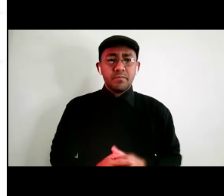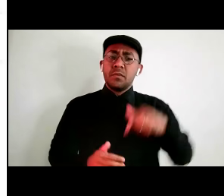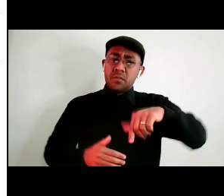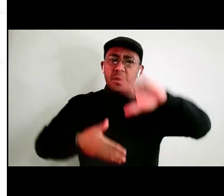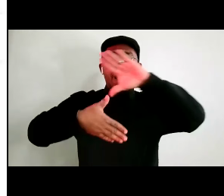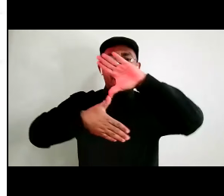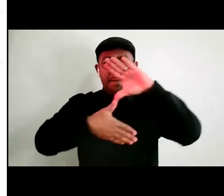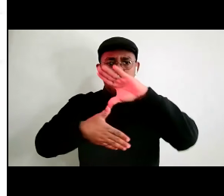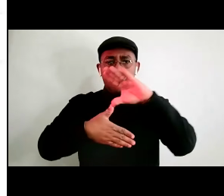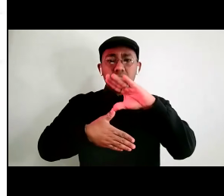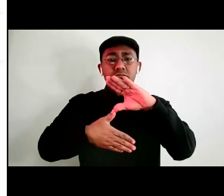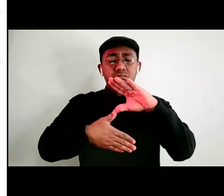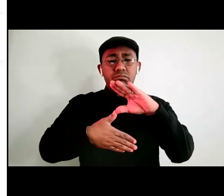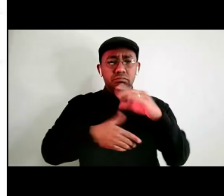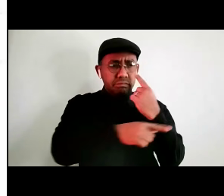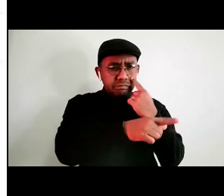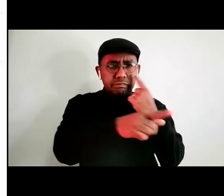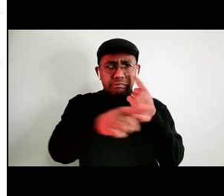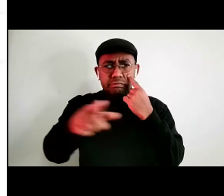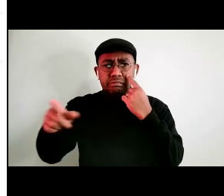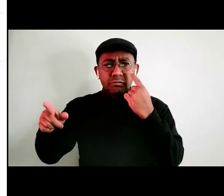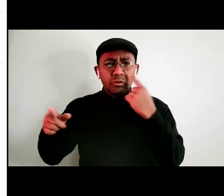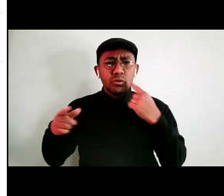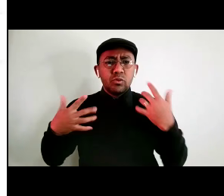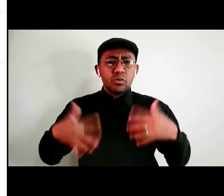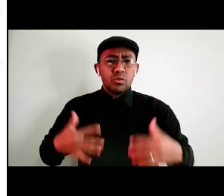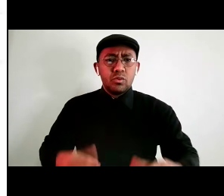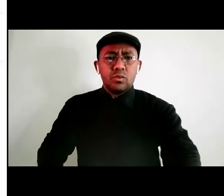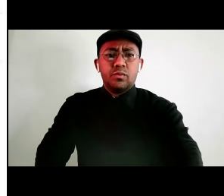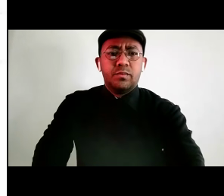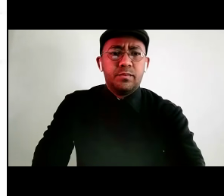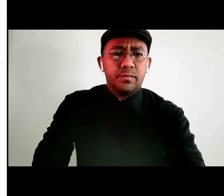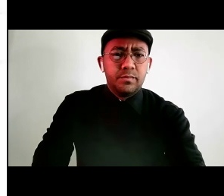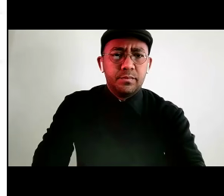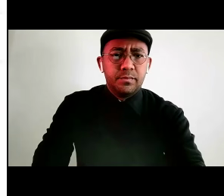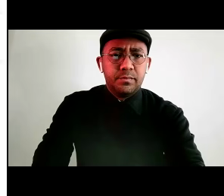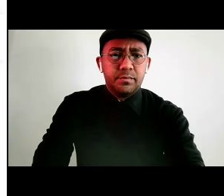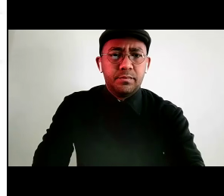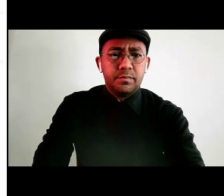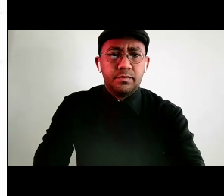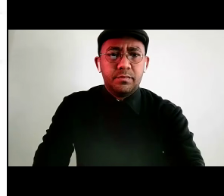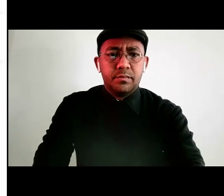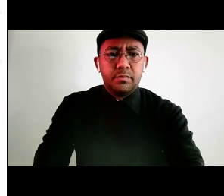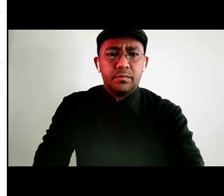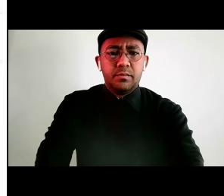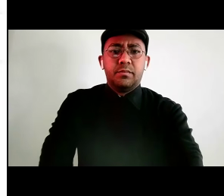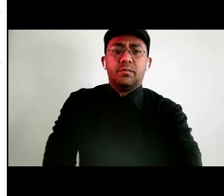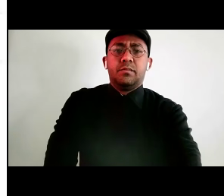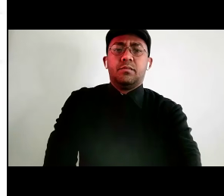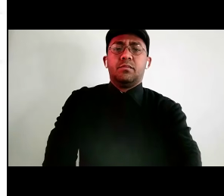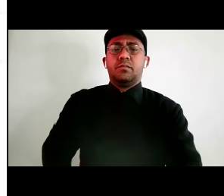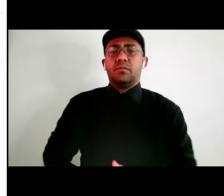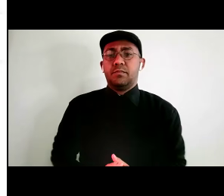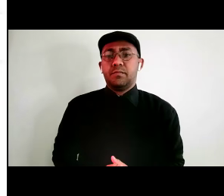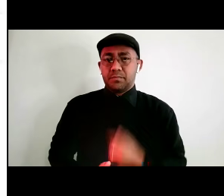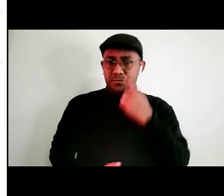E o comportamento a nível global está marcado pelo que acontece na Europa. E